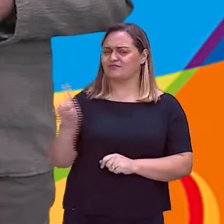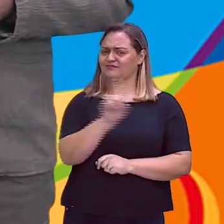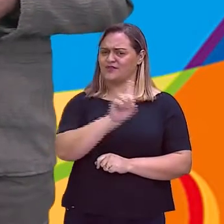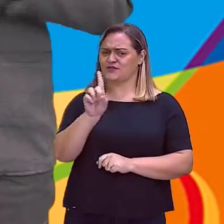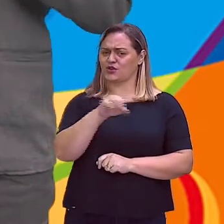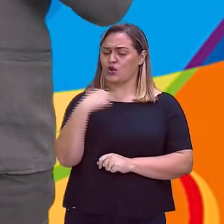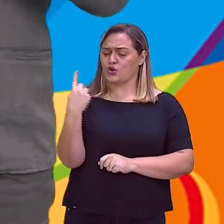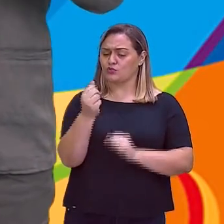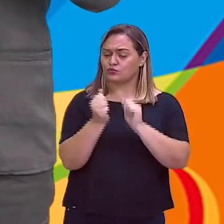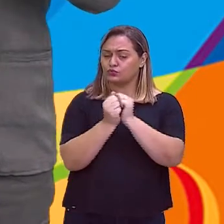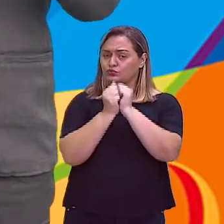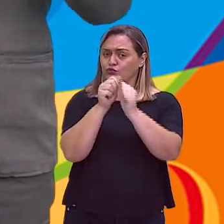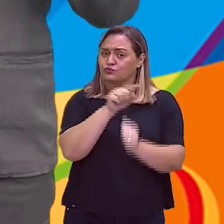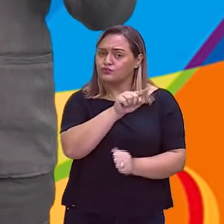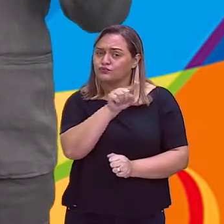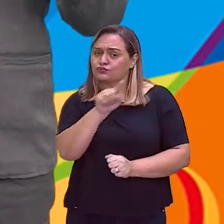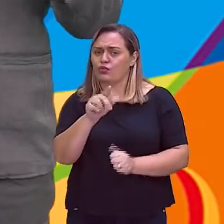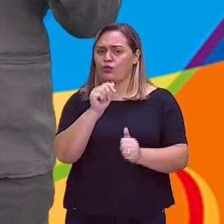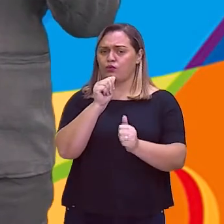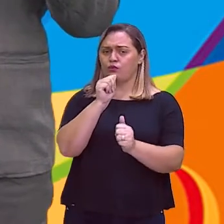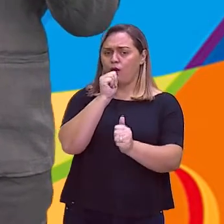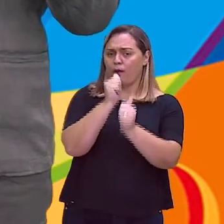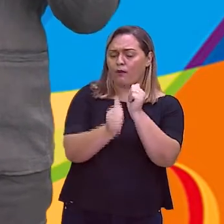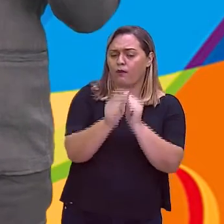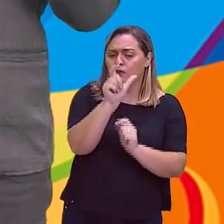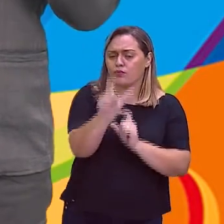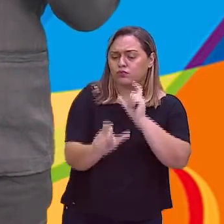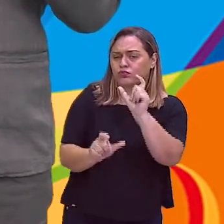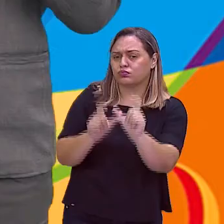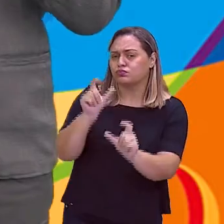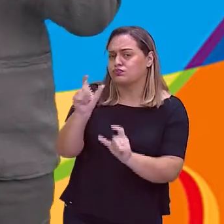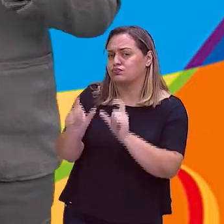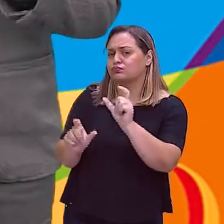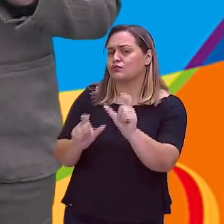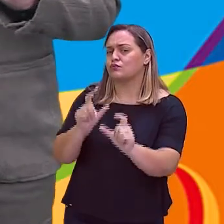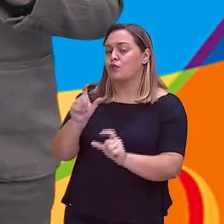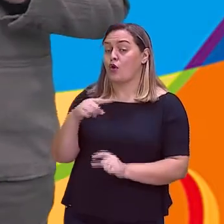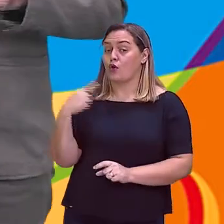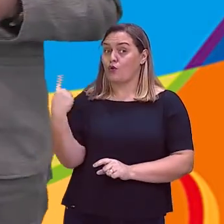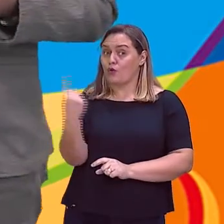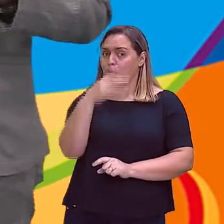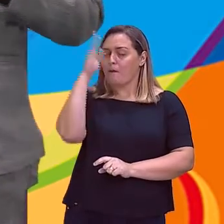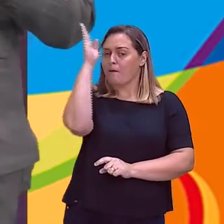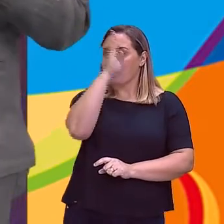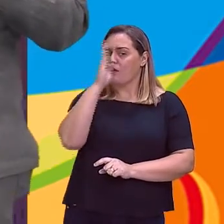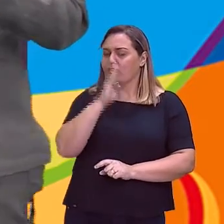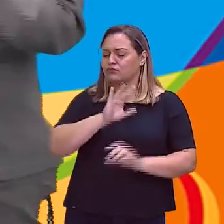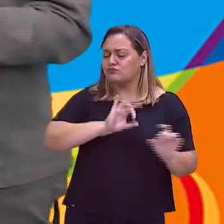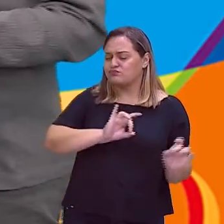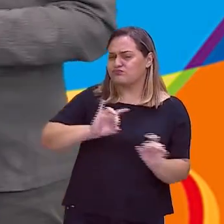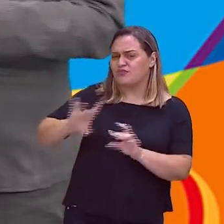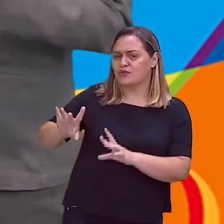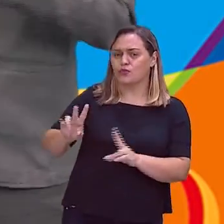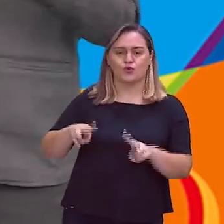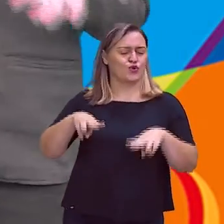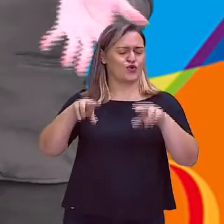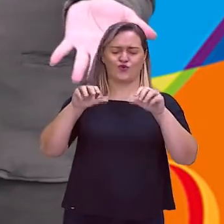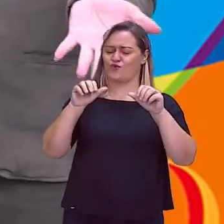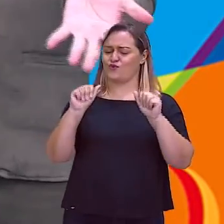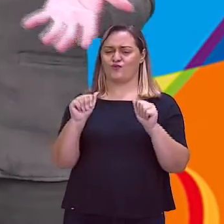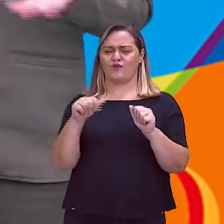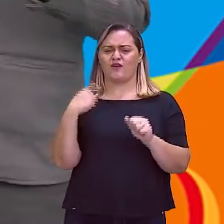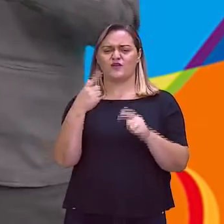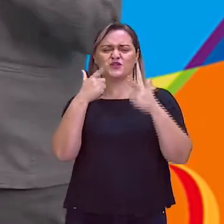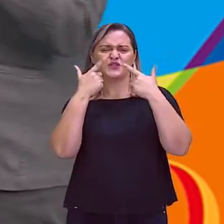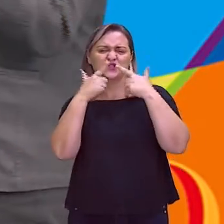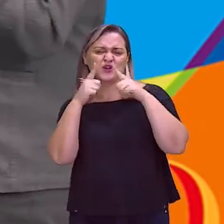vocês. Sabemos de todas as dificuldades. Somos brasileiros e não desistimos nunca.